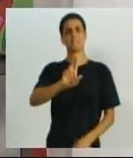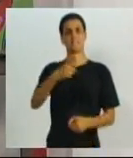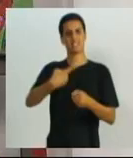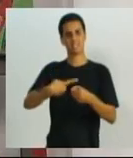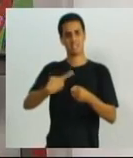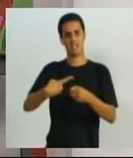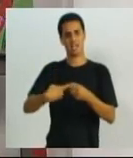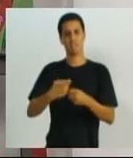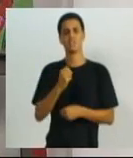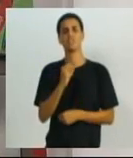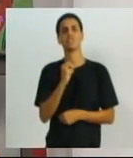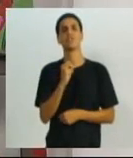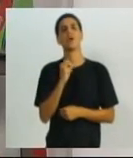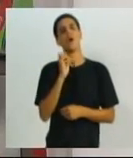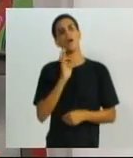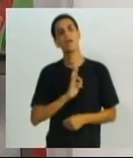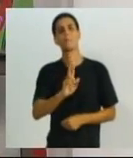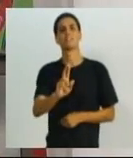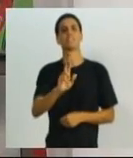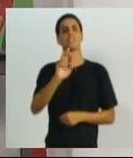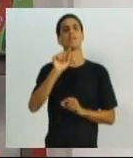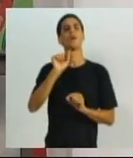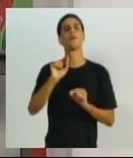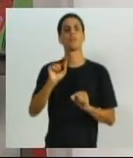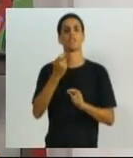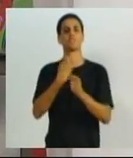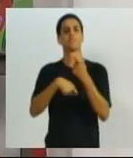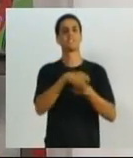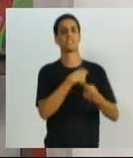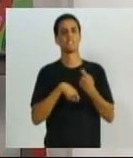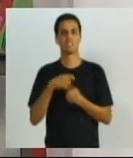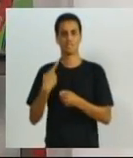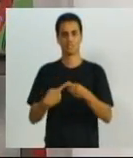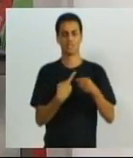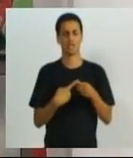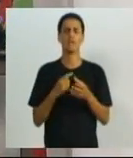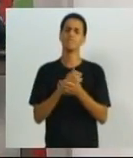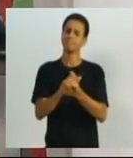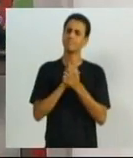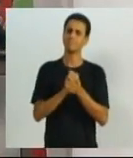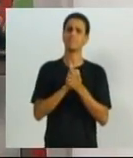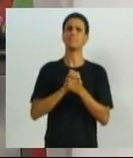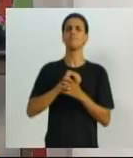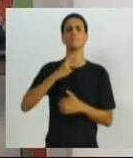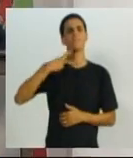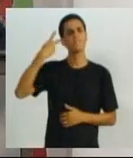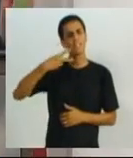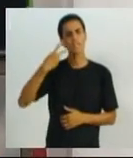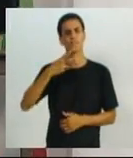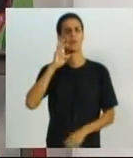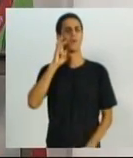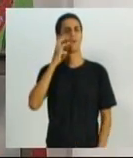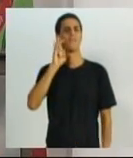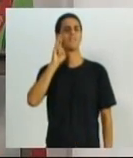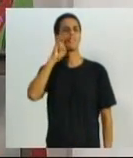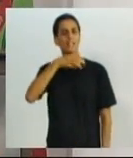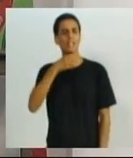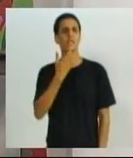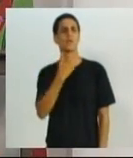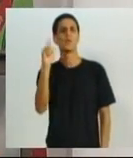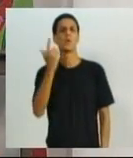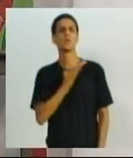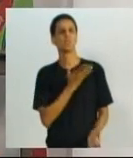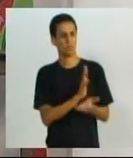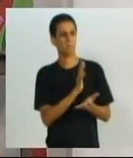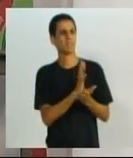quando sentar numa cadeira como executivo para tentar administrar uma cidade. Parabéns aos vereadores, Vanderlei, e o outro companheiro que